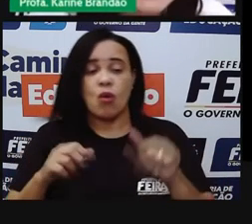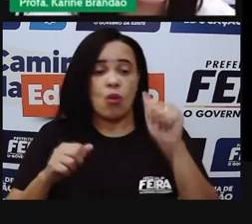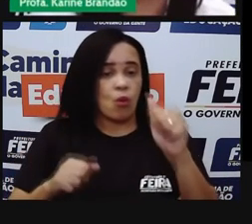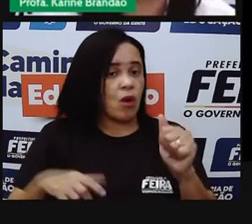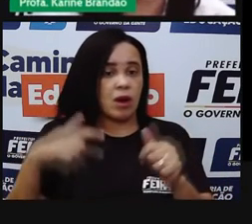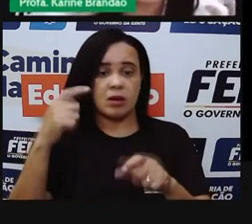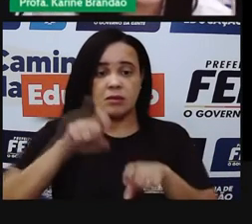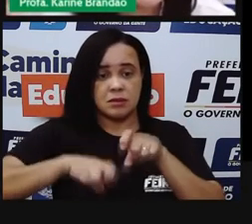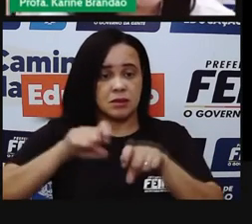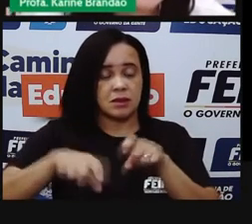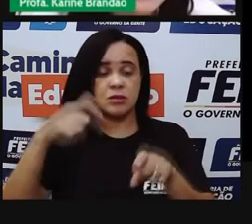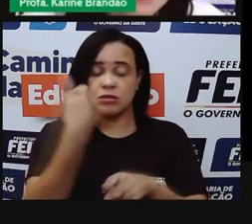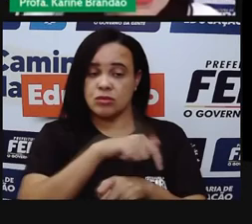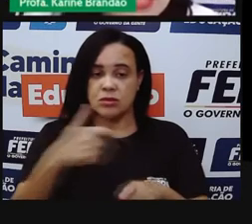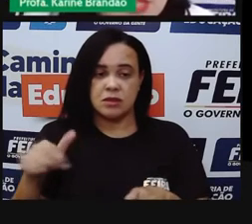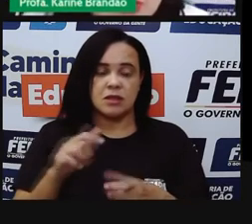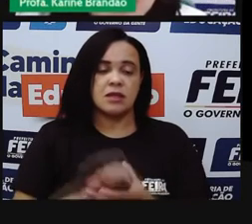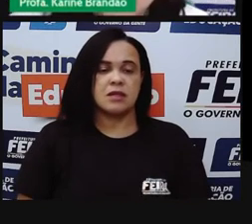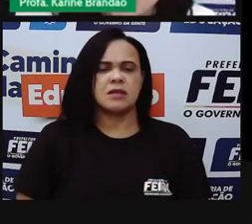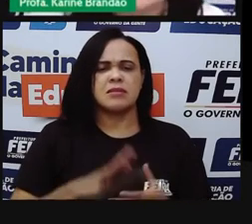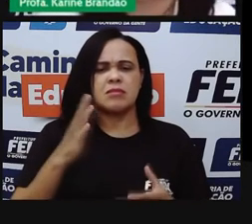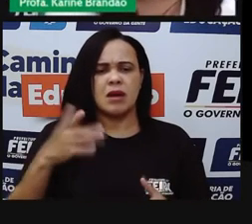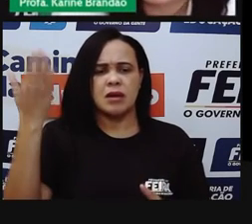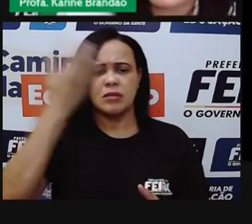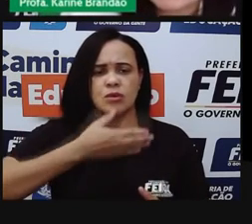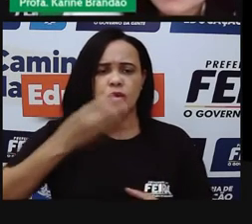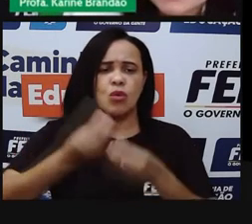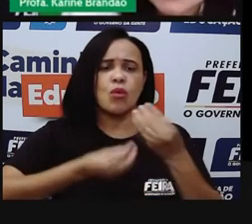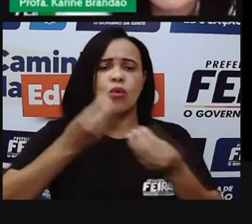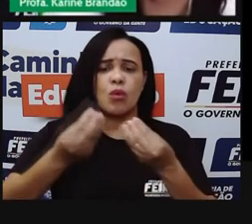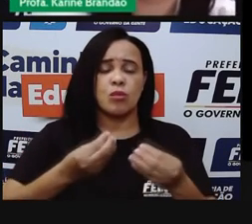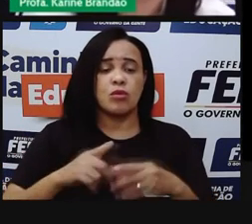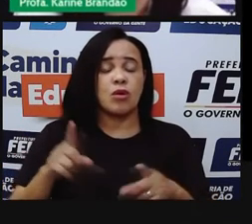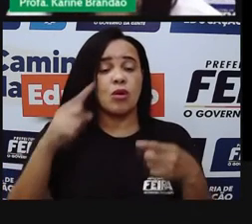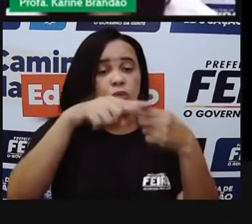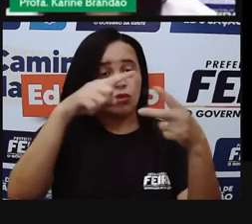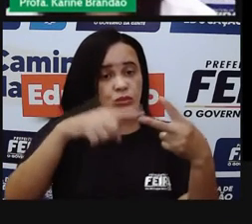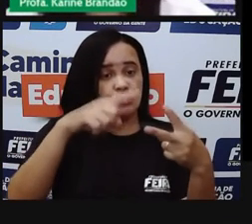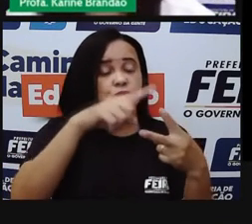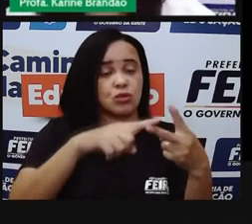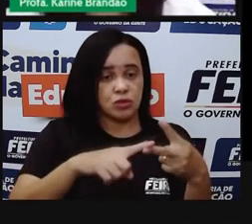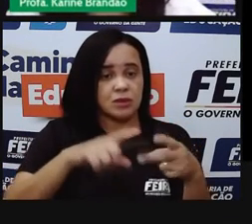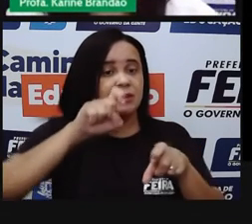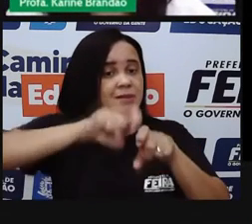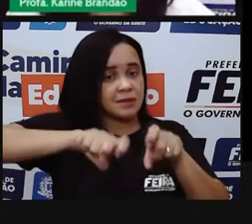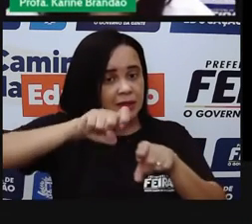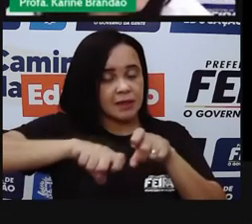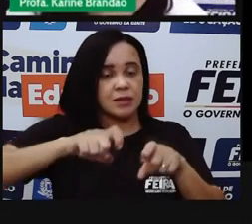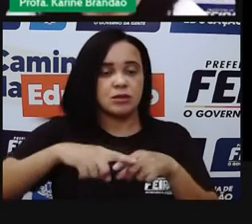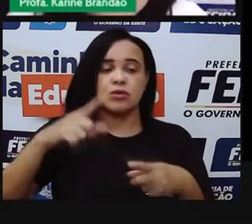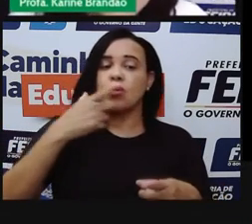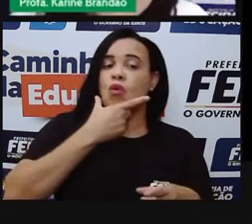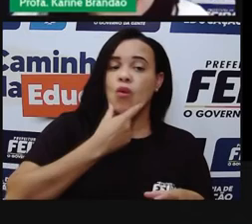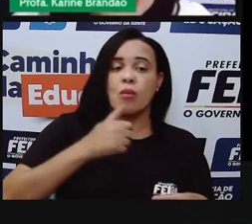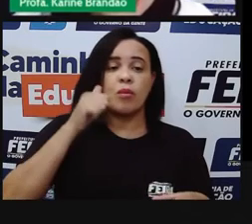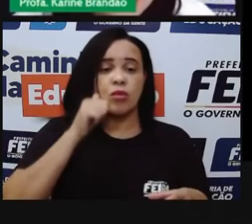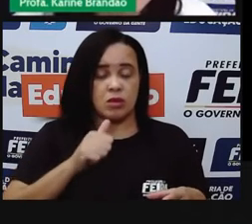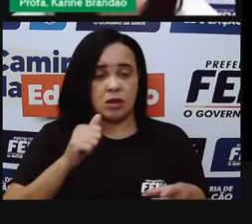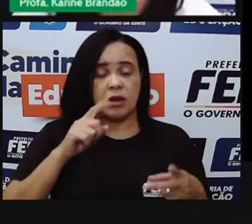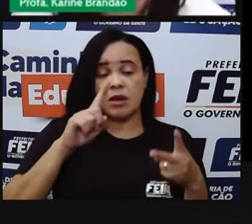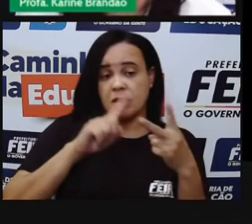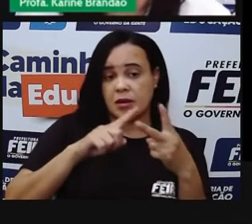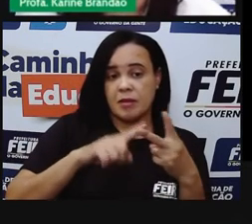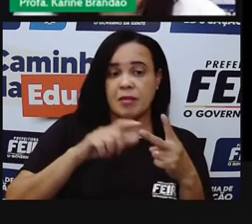Tranquilo? Então o que que define a reprodução sexuada? Ter gametas. O que que define uma reprodução assexuada? A ausência